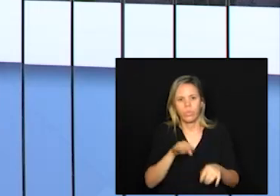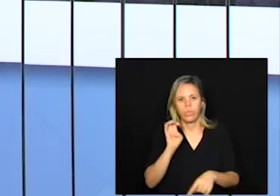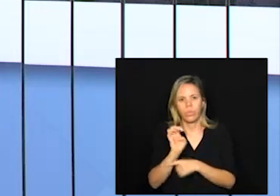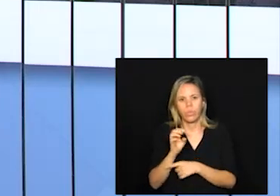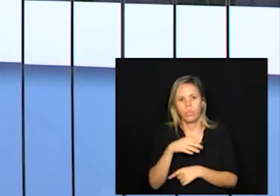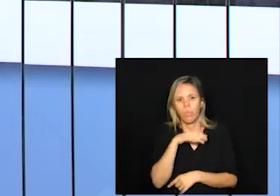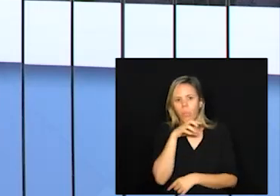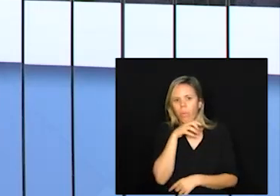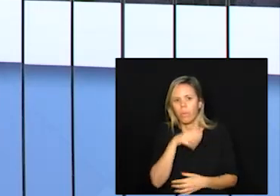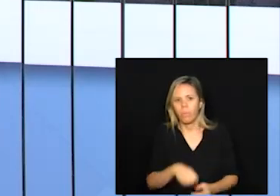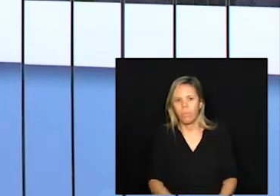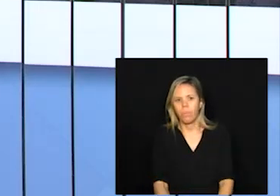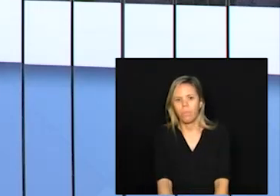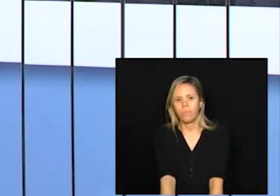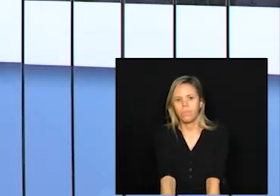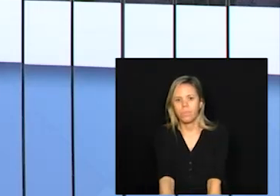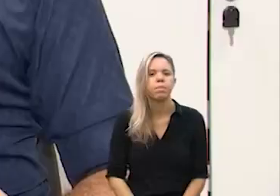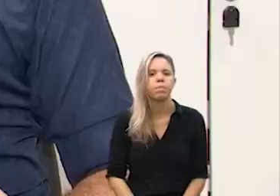Meu Pet.